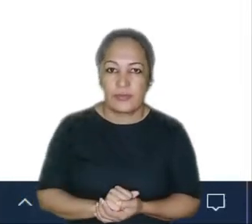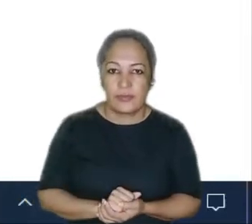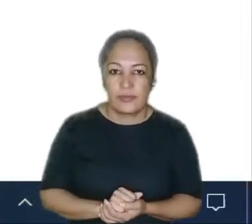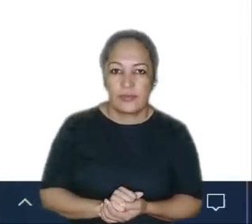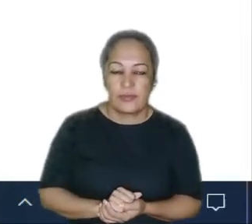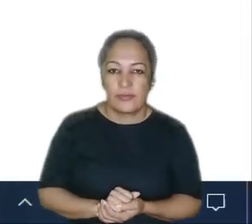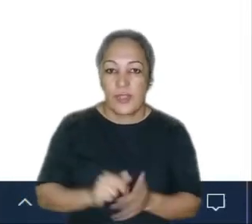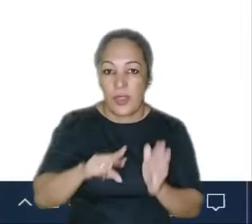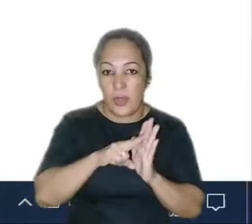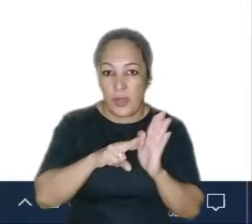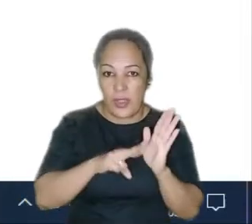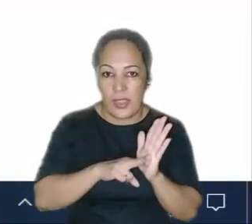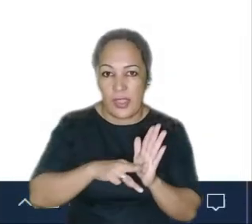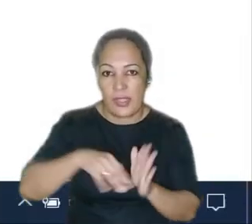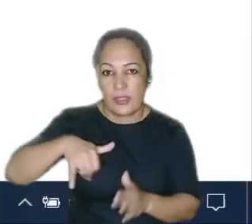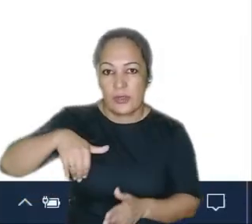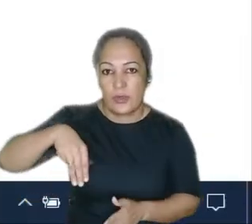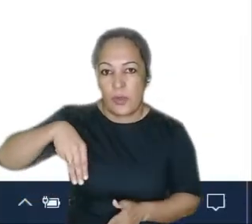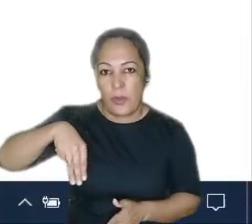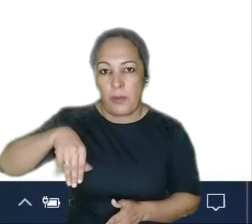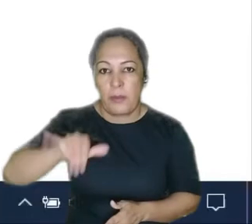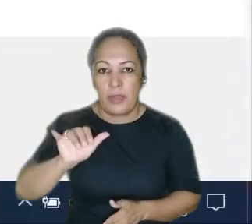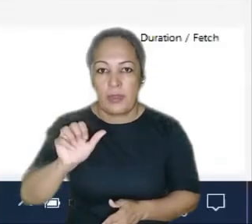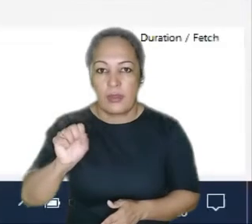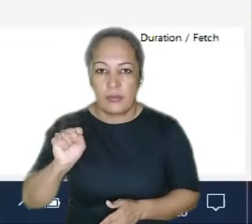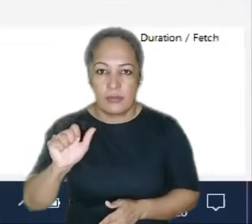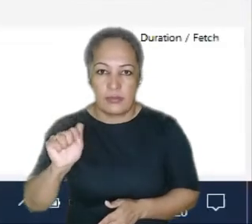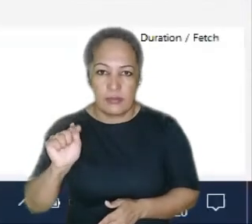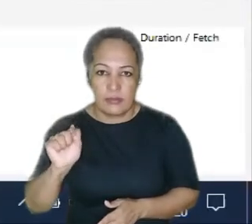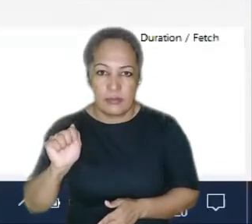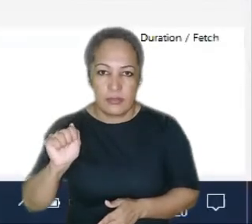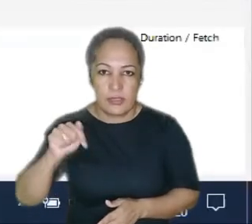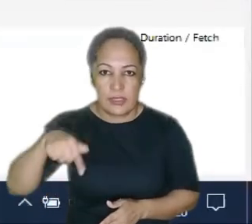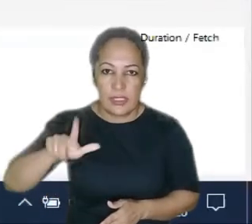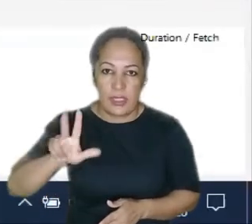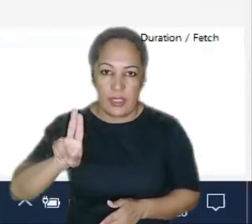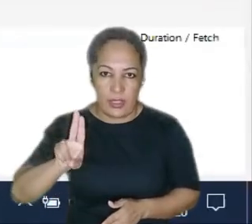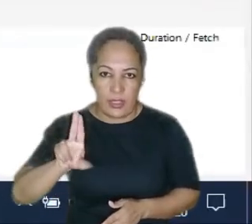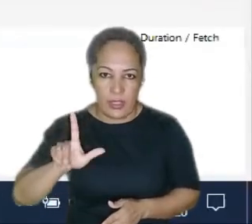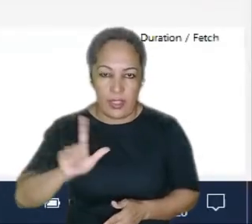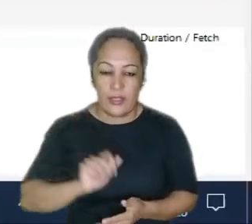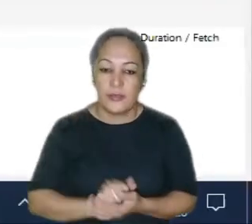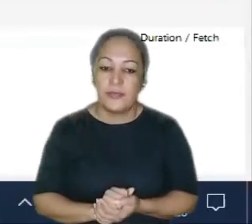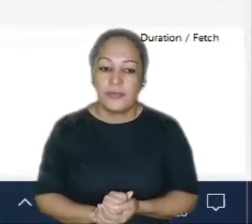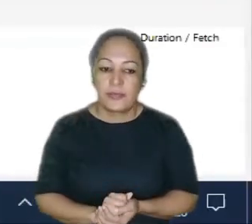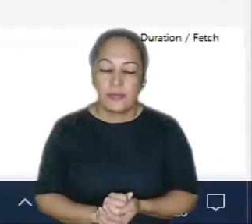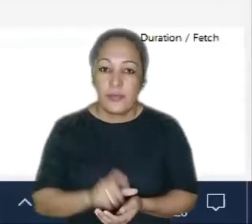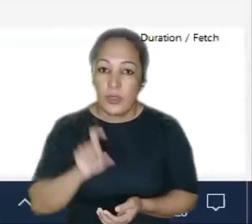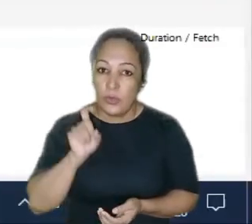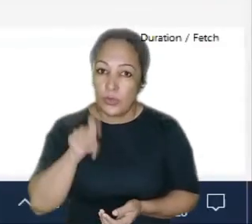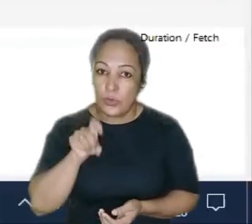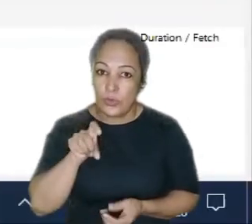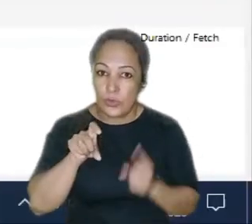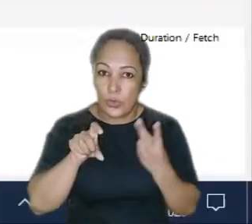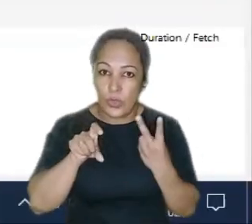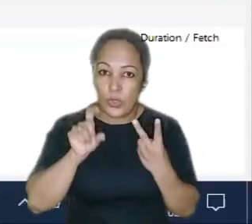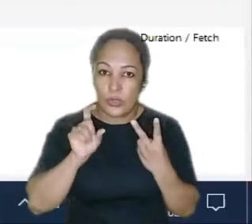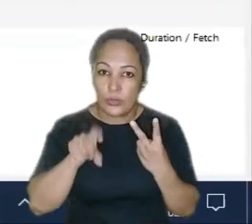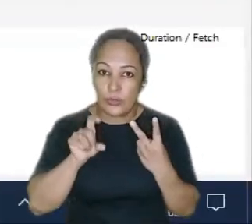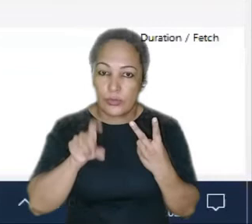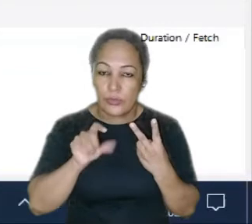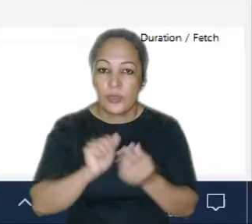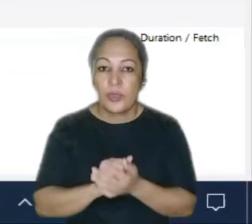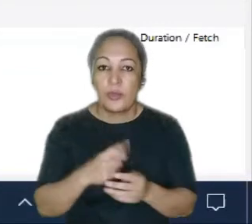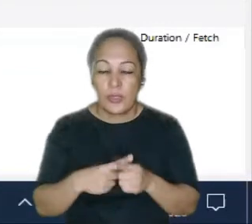Muito bem, eu vou fazer essa conexão na que eu já tenho. Apertei 2 cliques, ele não pedia a senha, porque eu já tinha cadastrado a senha, mas